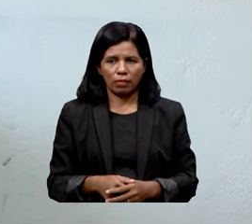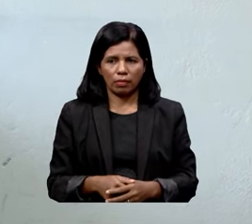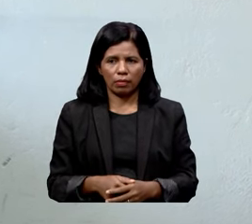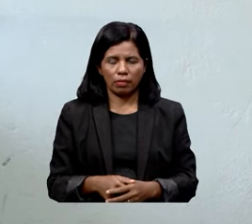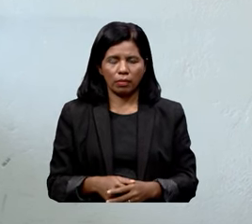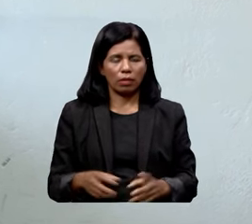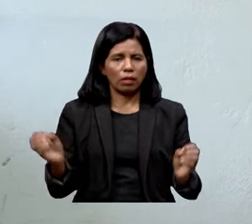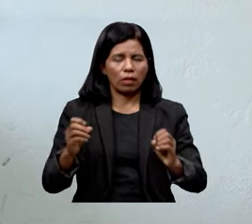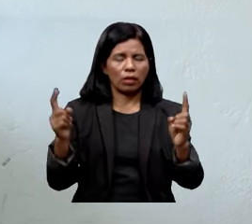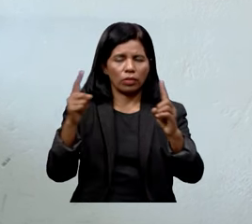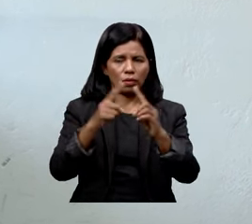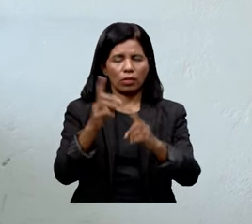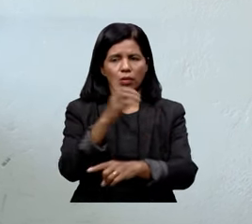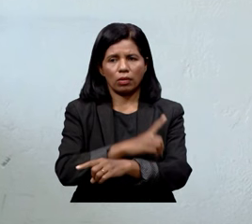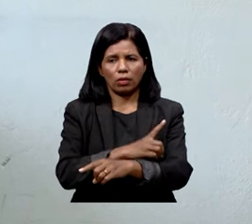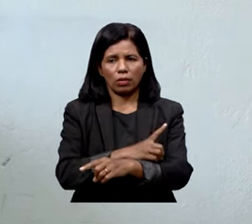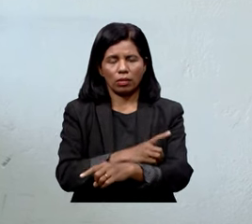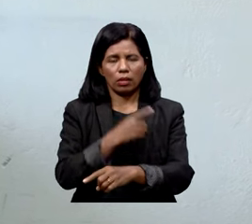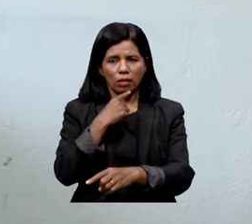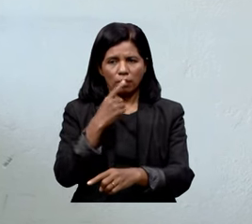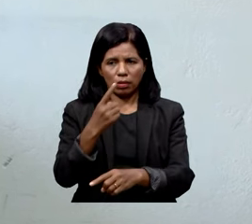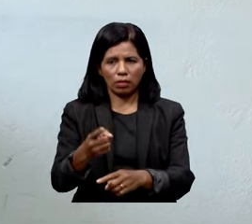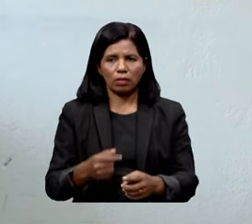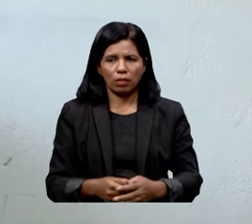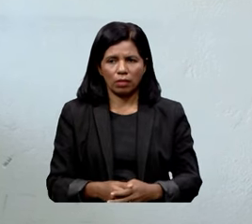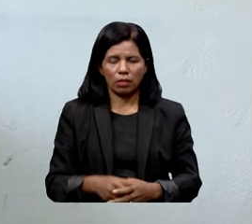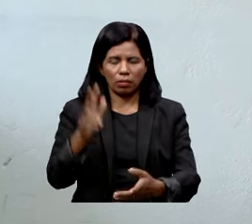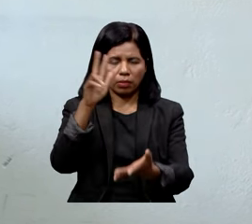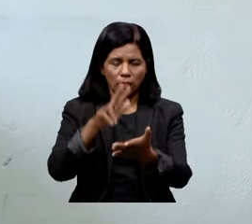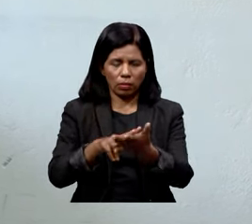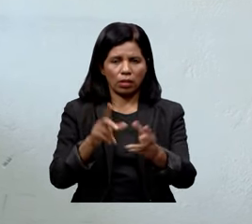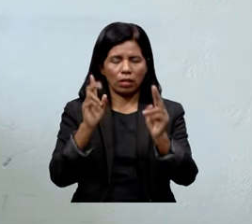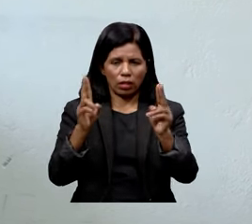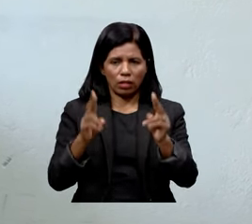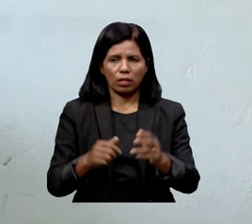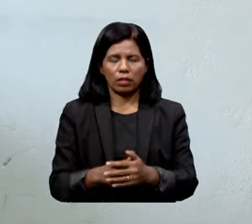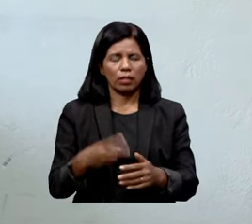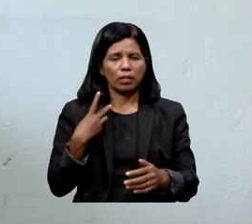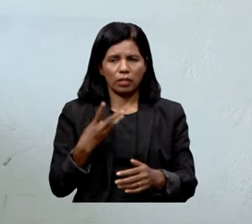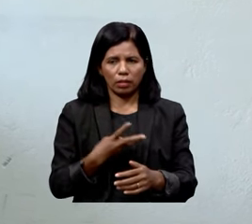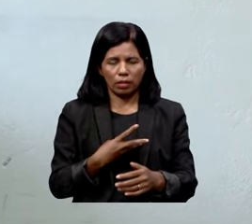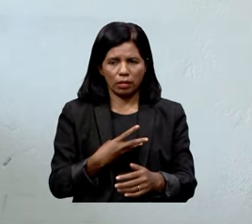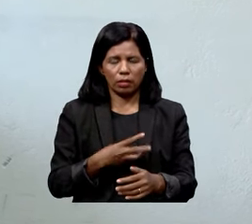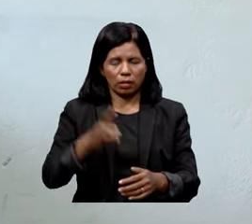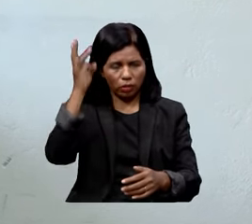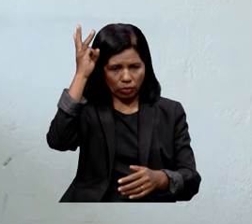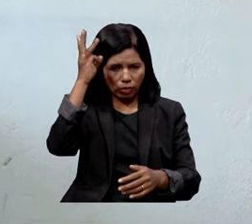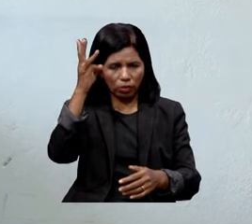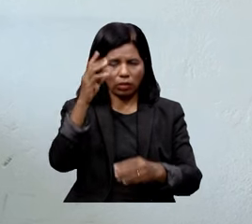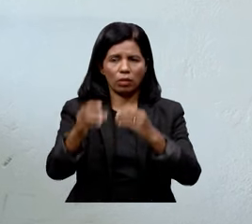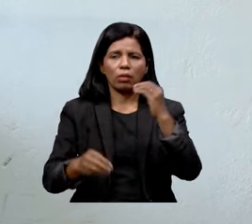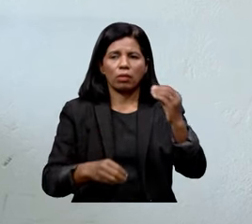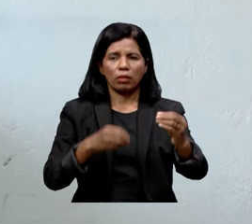estou no Rombalo, imediata minha promulga quedas. Então, preocupa com